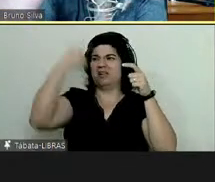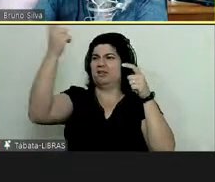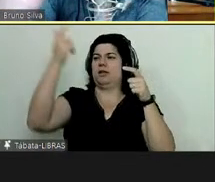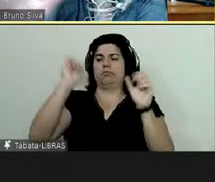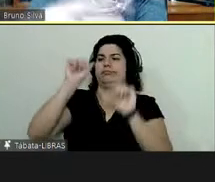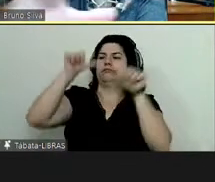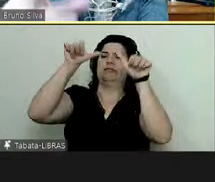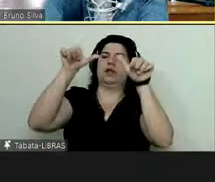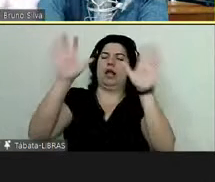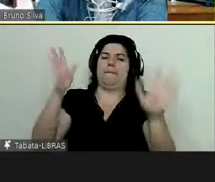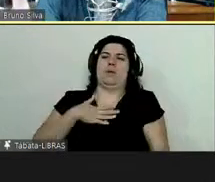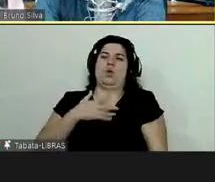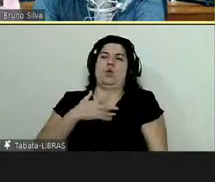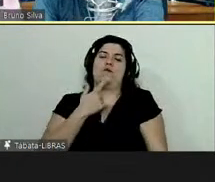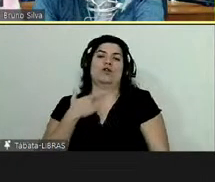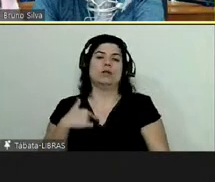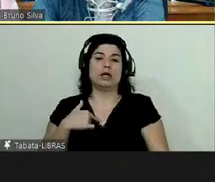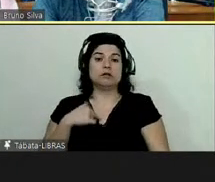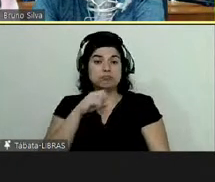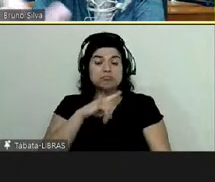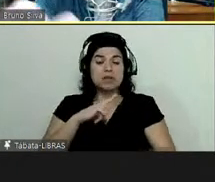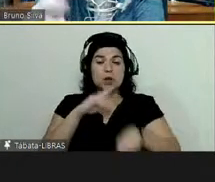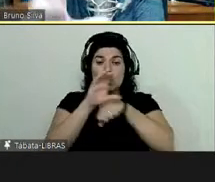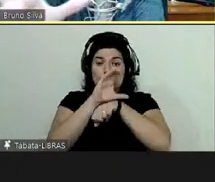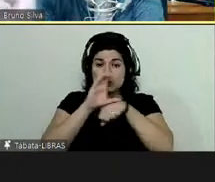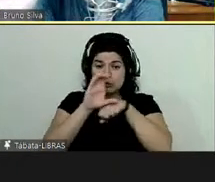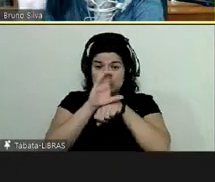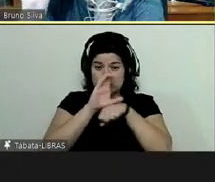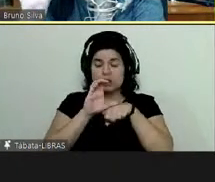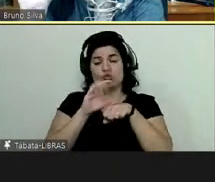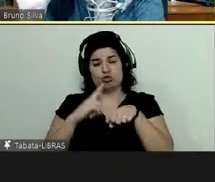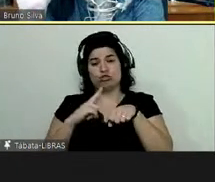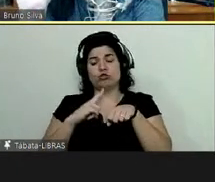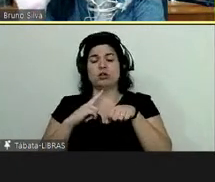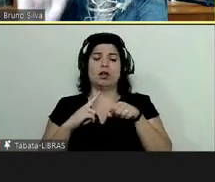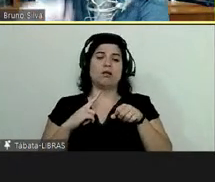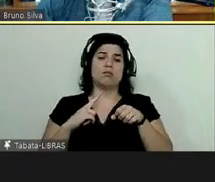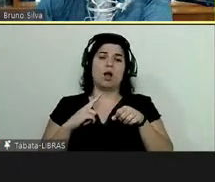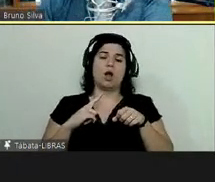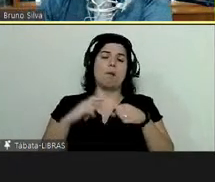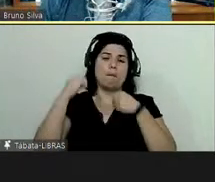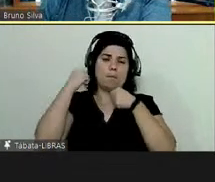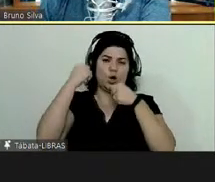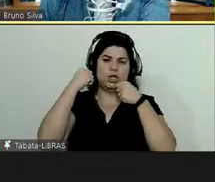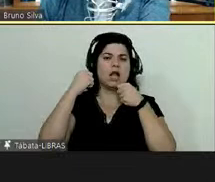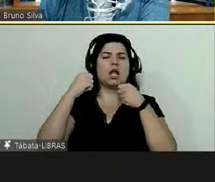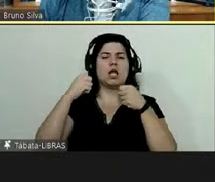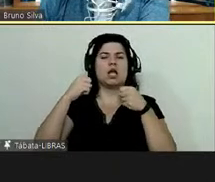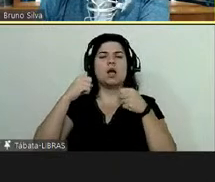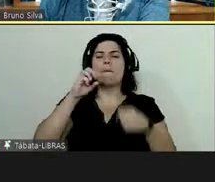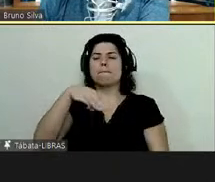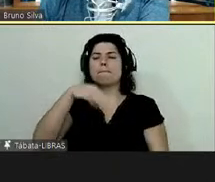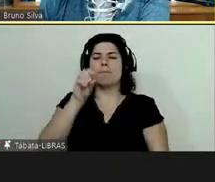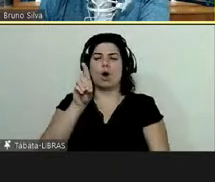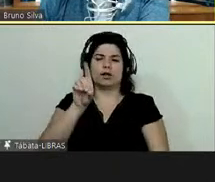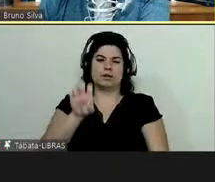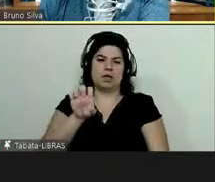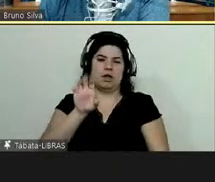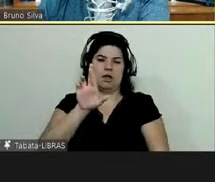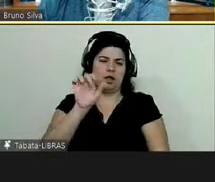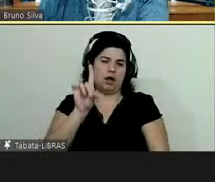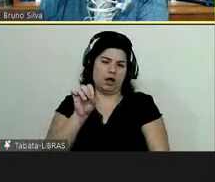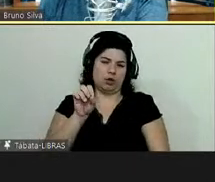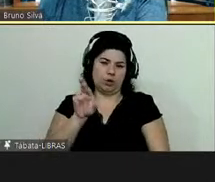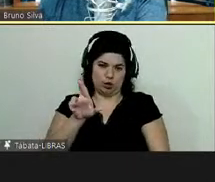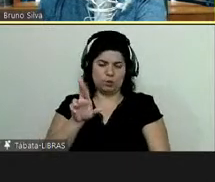que eu quero. Acabou você tinha na Constituição Imperial de 1824 você tinha um poder moderador quando que essa história Professor começa a